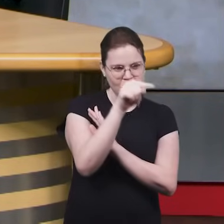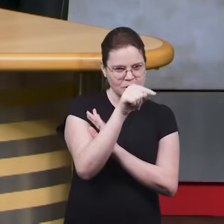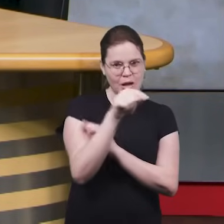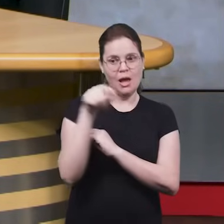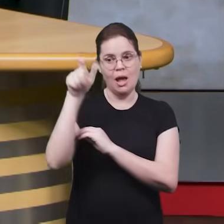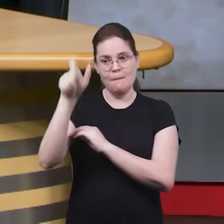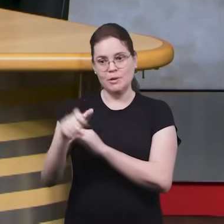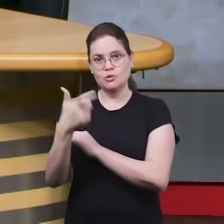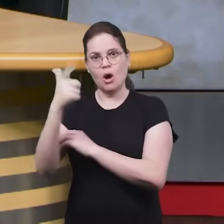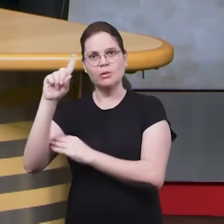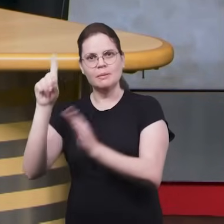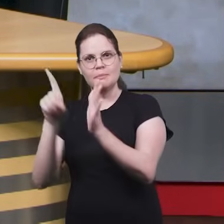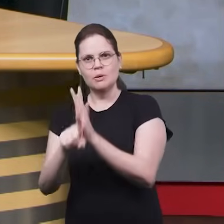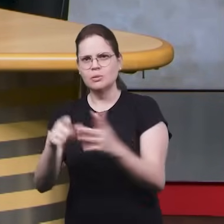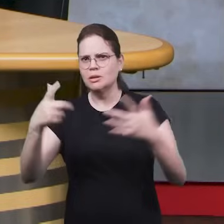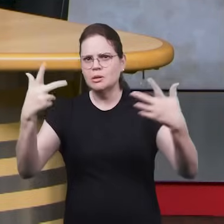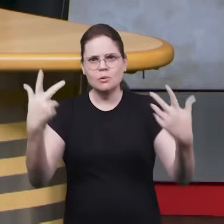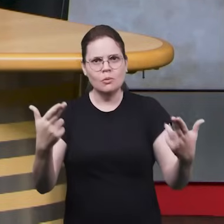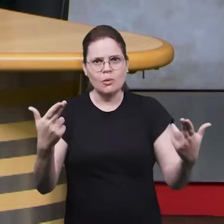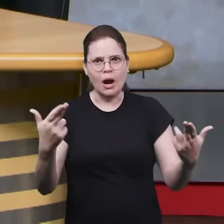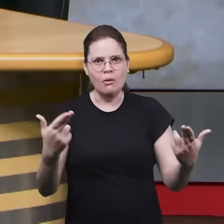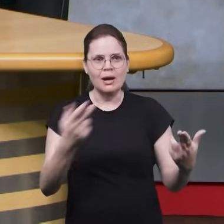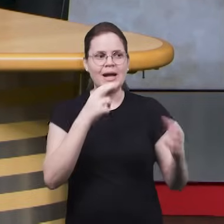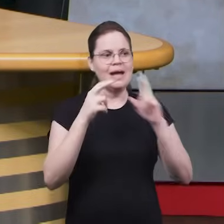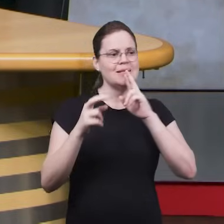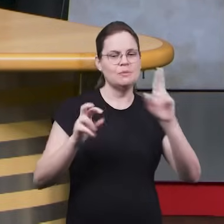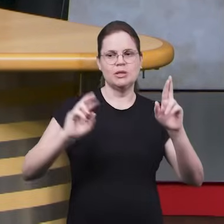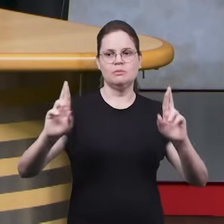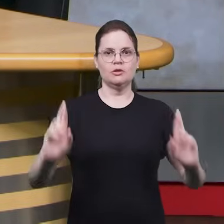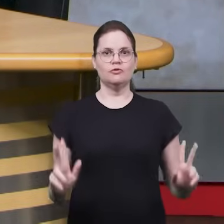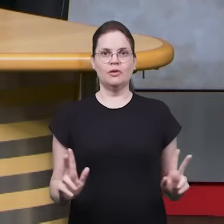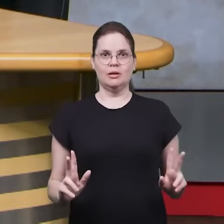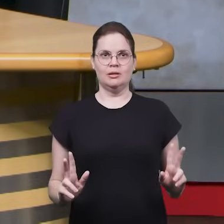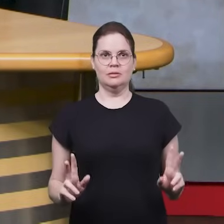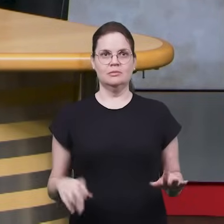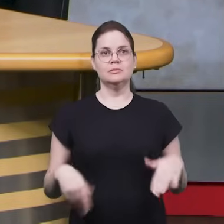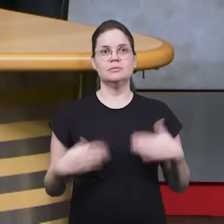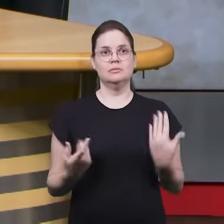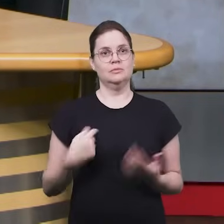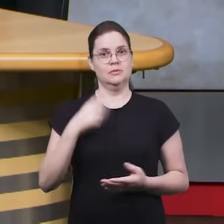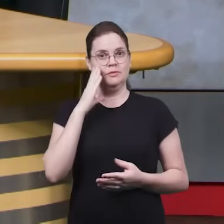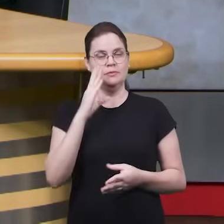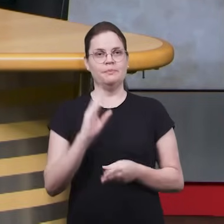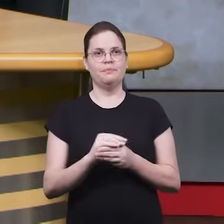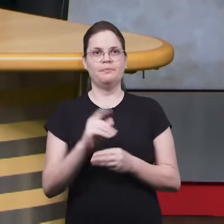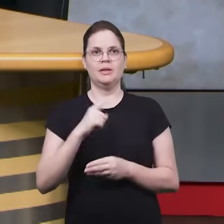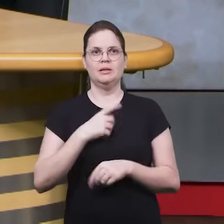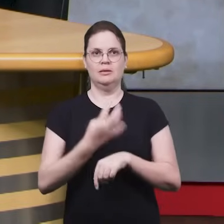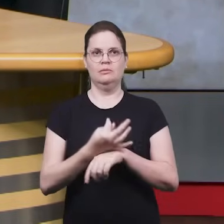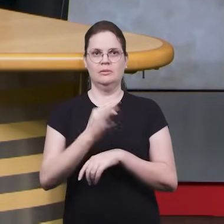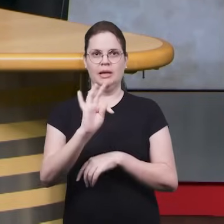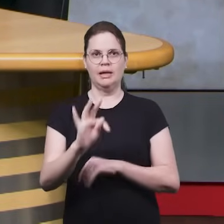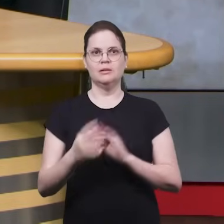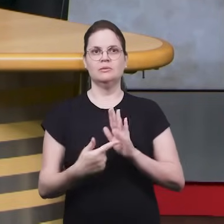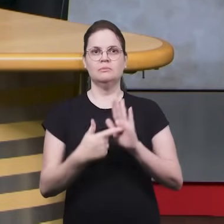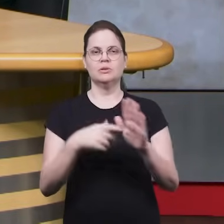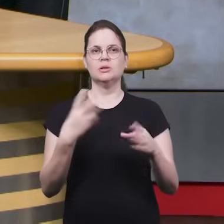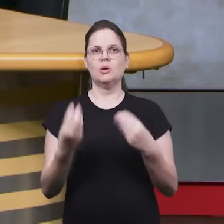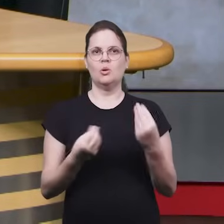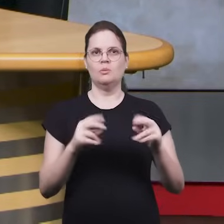né? E nós temos que tomar muito cuidado com isso. Nós temos um técnico aqui da equipe que ele colocou um problema. Como resolve esse